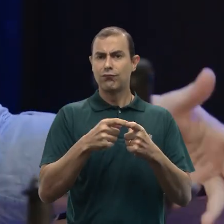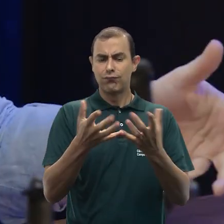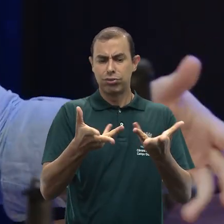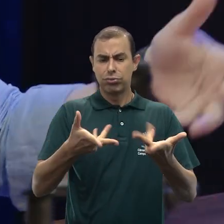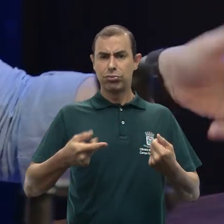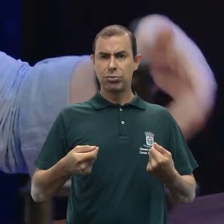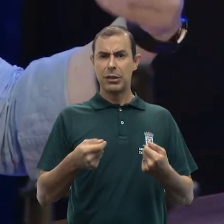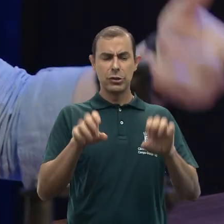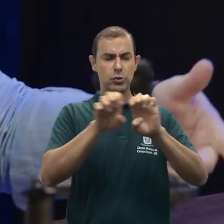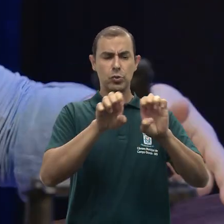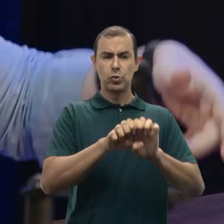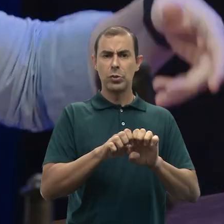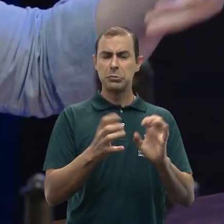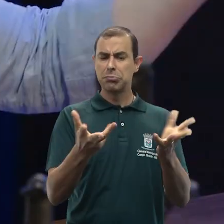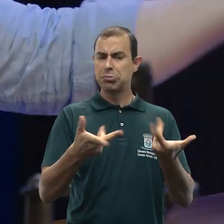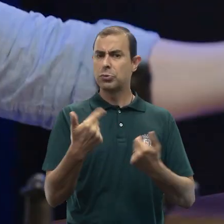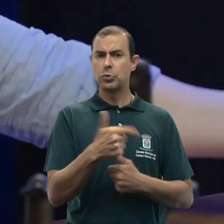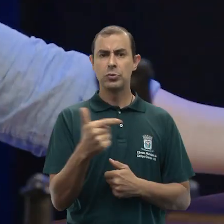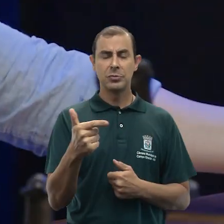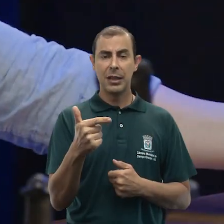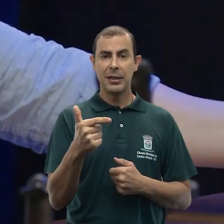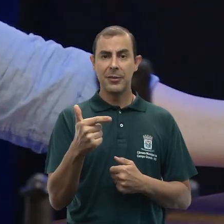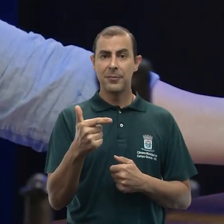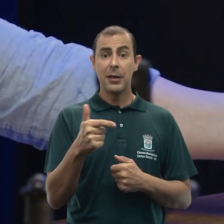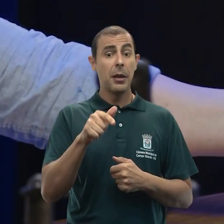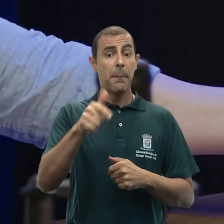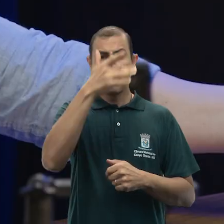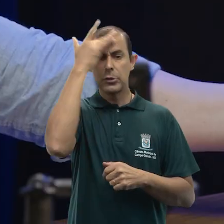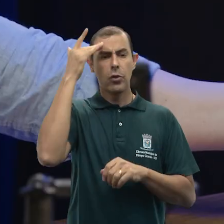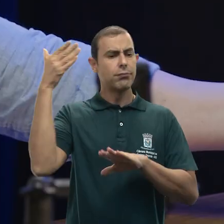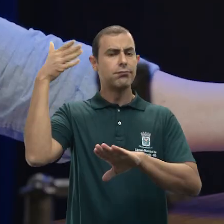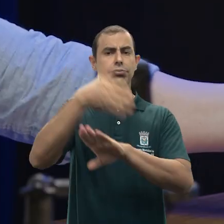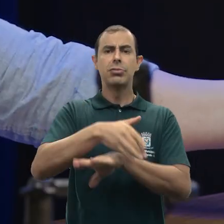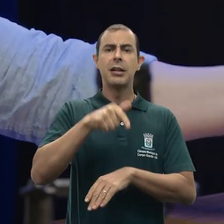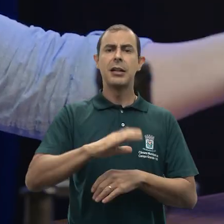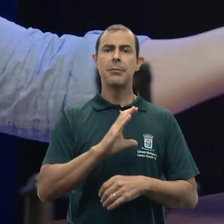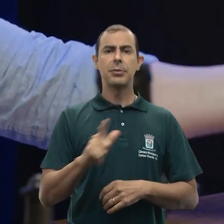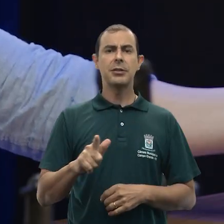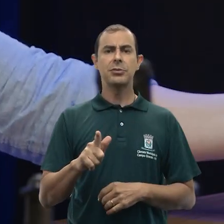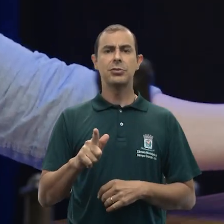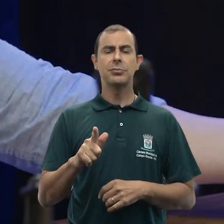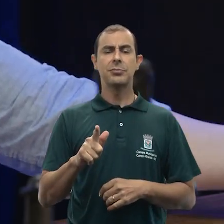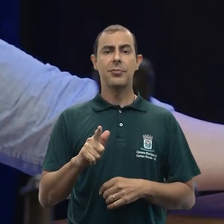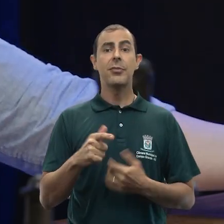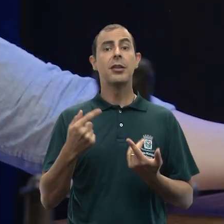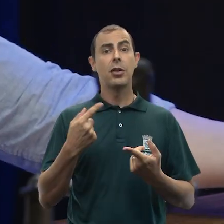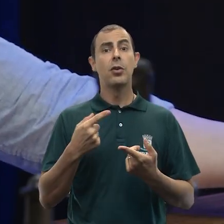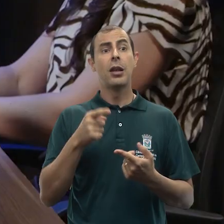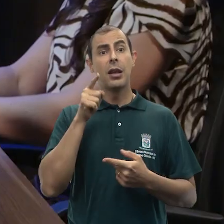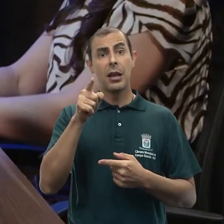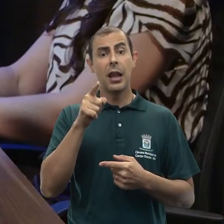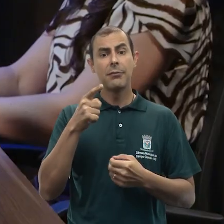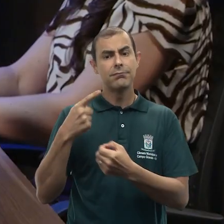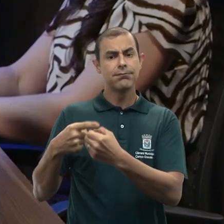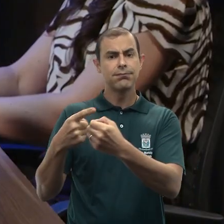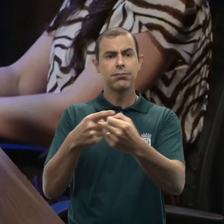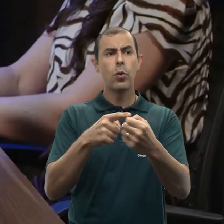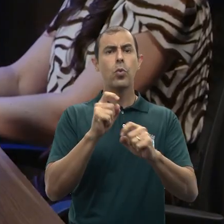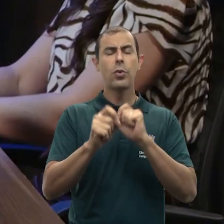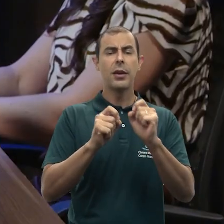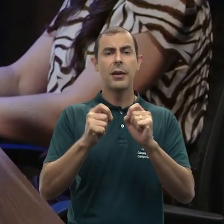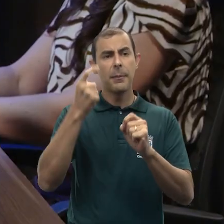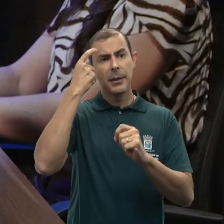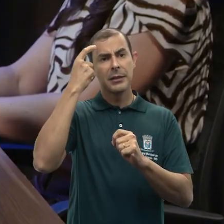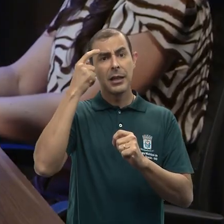não tem estrutura para isso, investimento na média complexidade no interior, com a ajuda do governo do estado, eles acabam